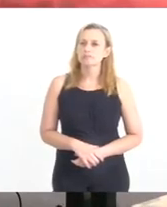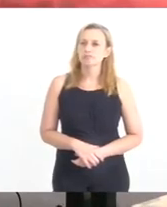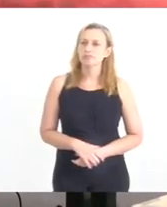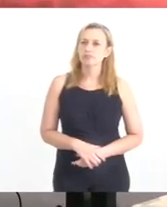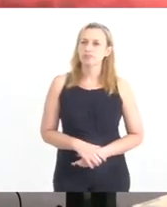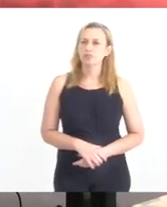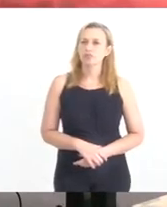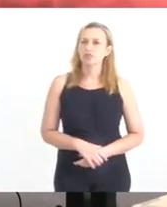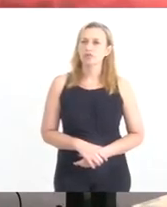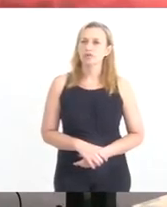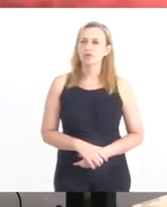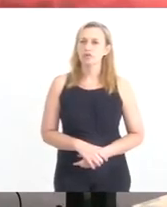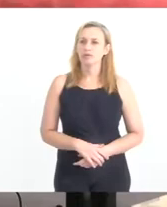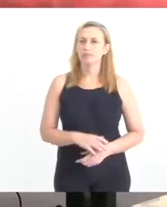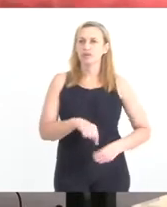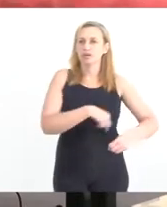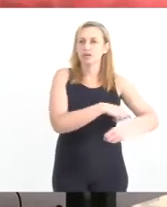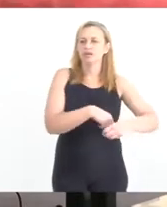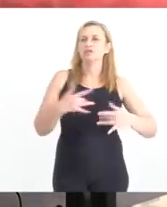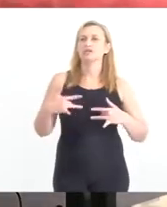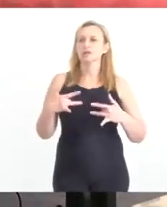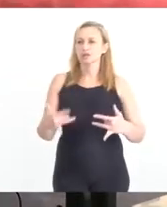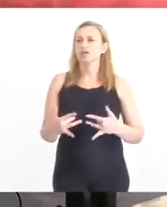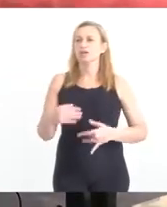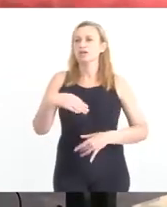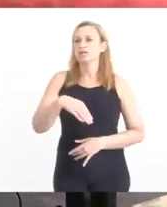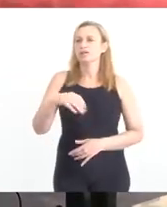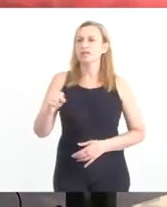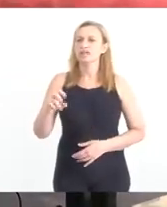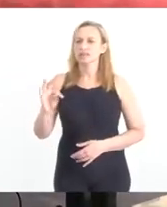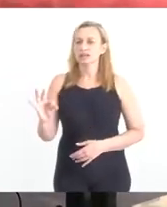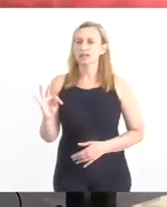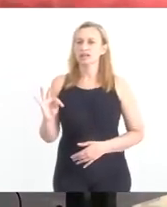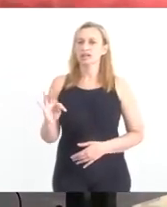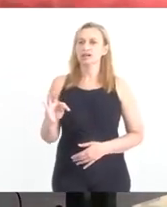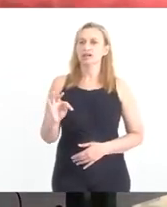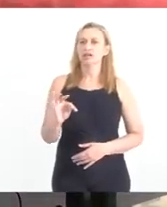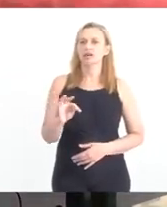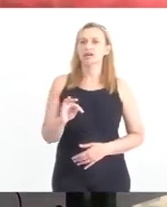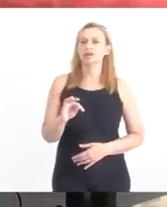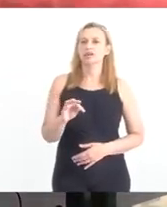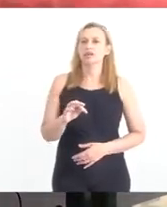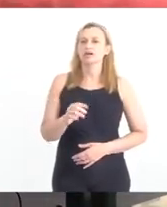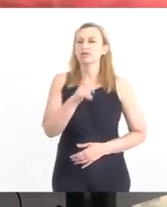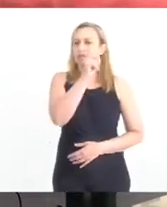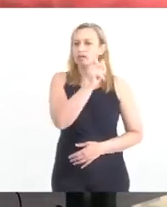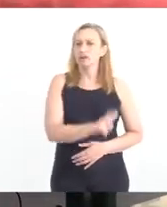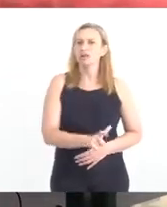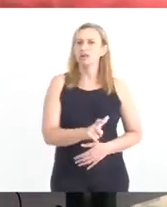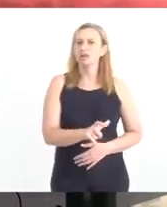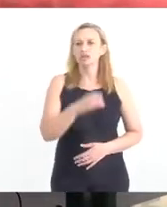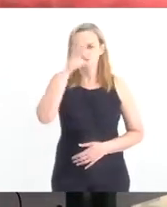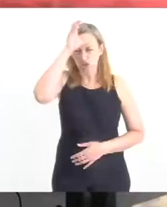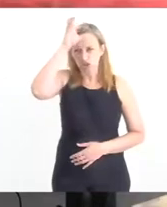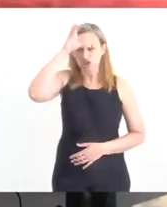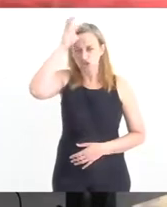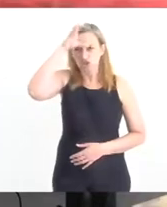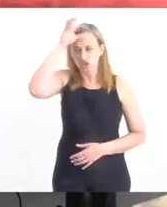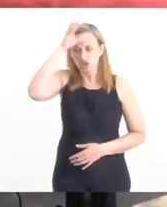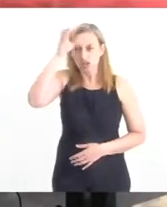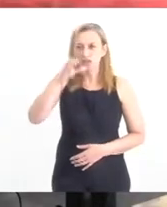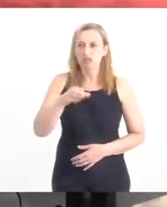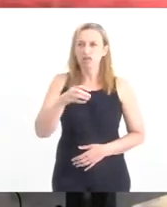a cozinha solidária do MST mais um Nunca na pessoa da tia